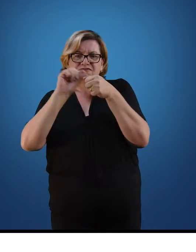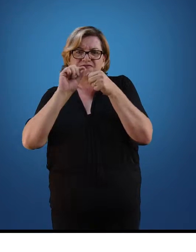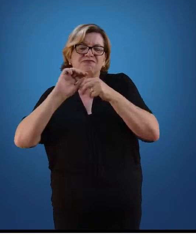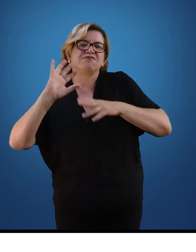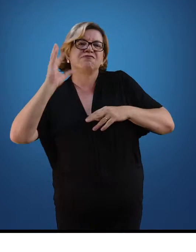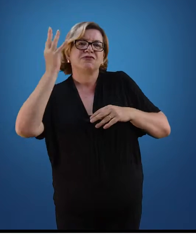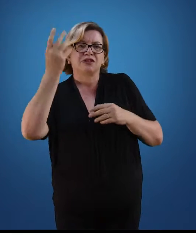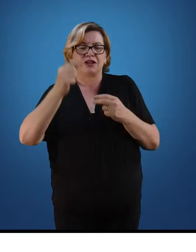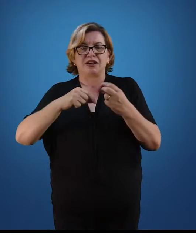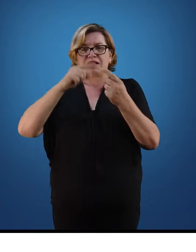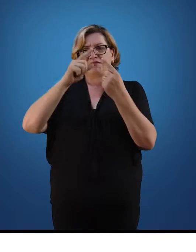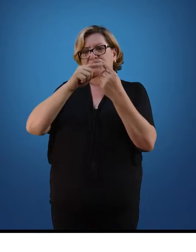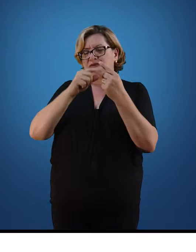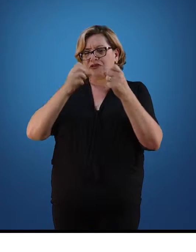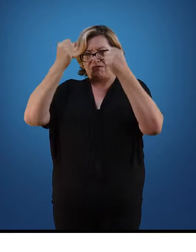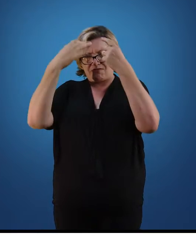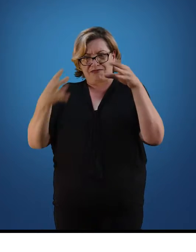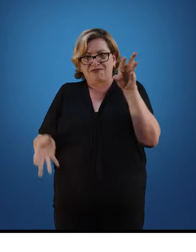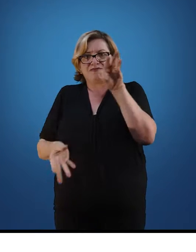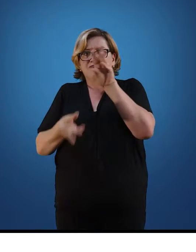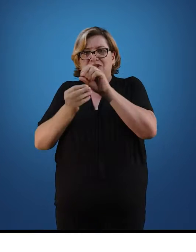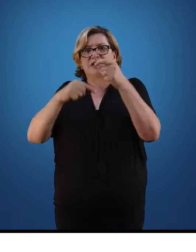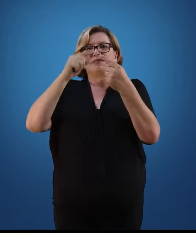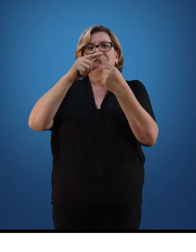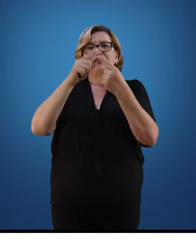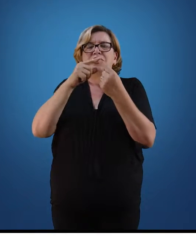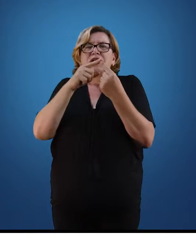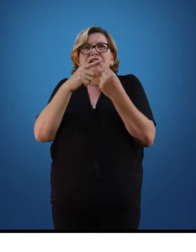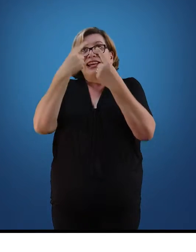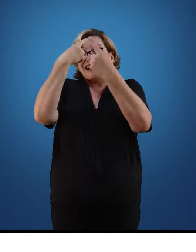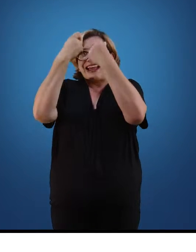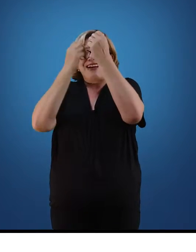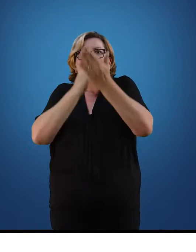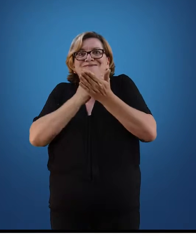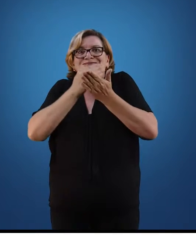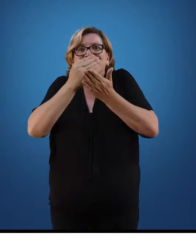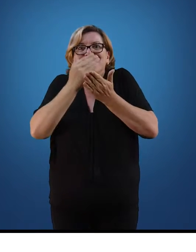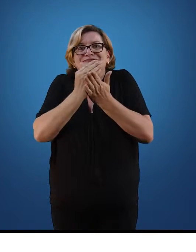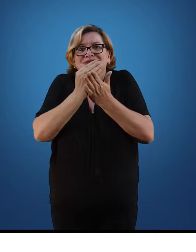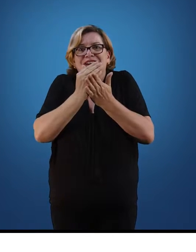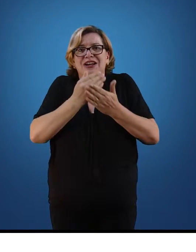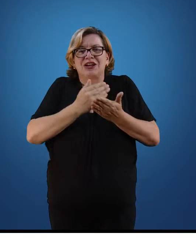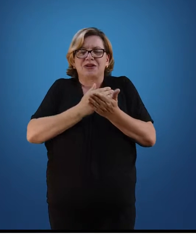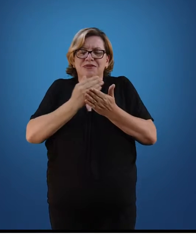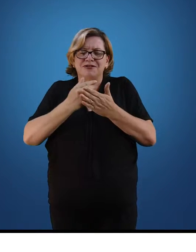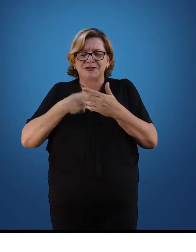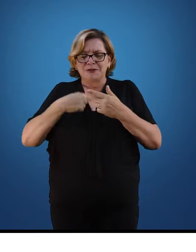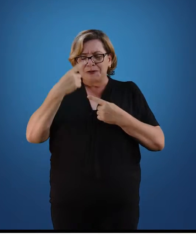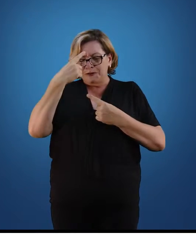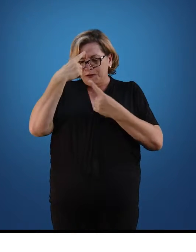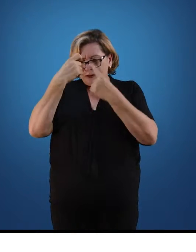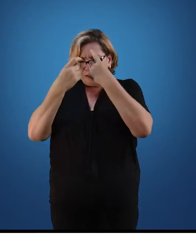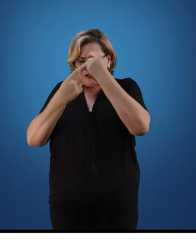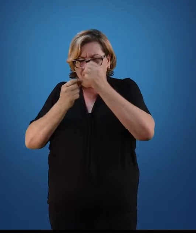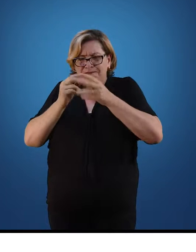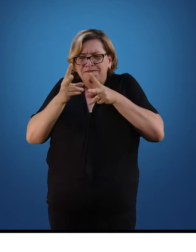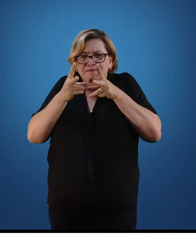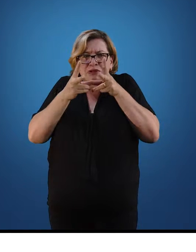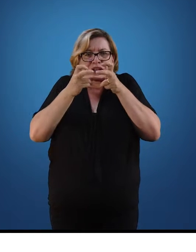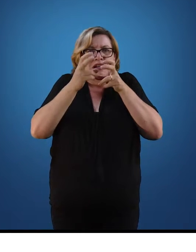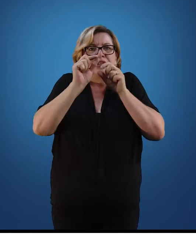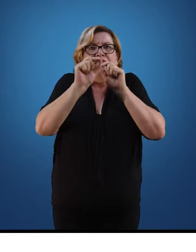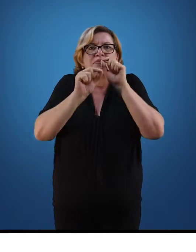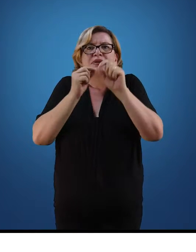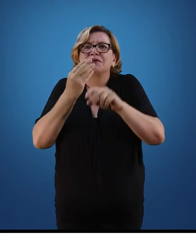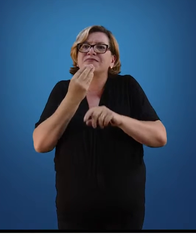A primeira fase, a iniciação, quando as ideias começam a surgir. Então eu começo a criar, começo a identificar